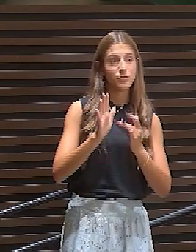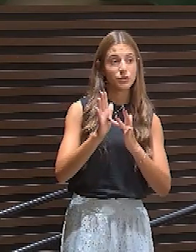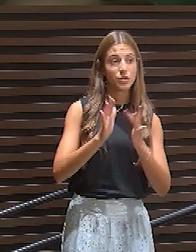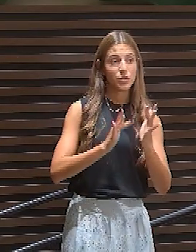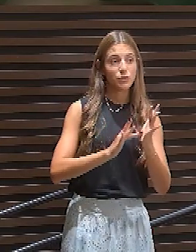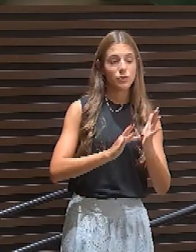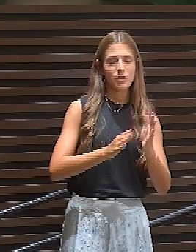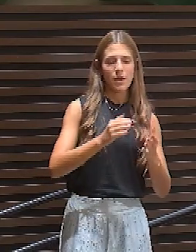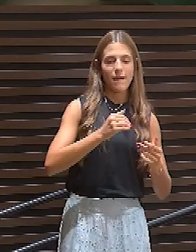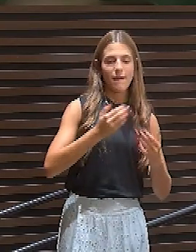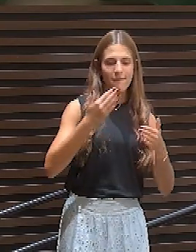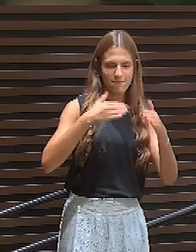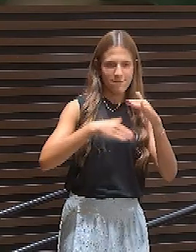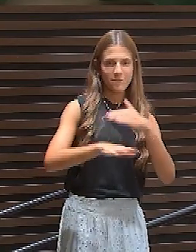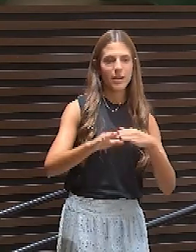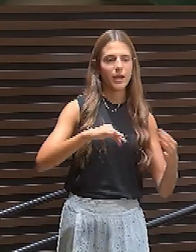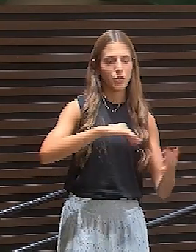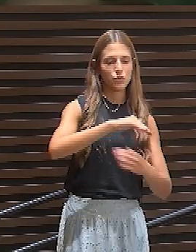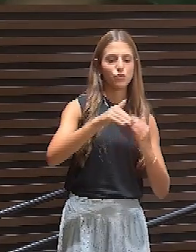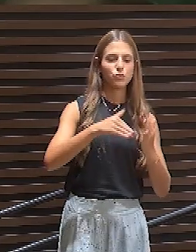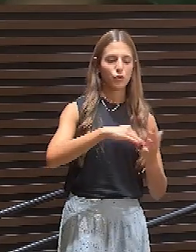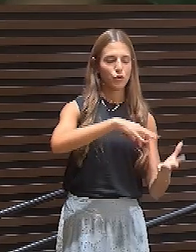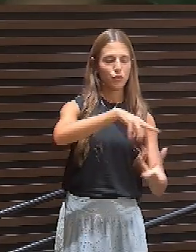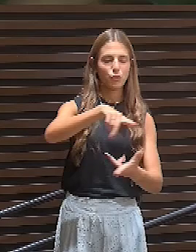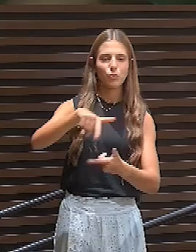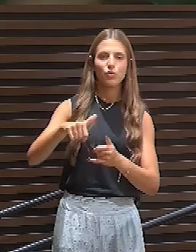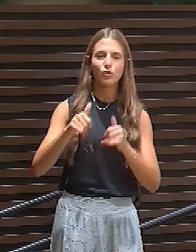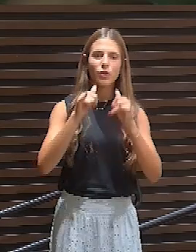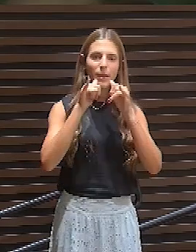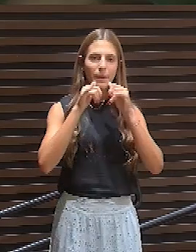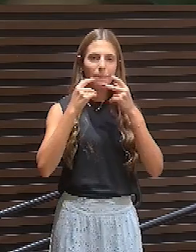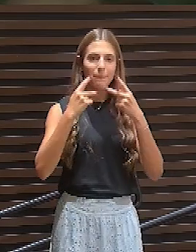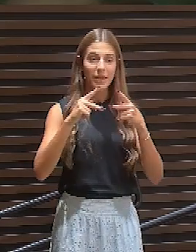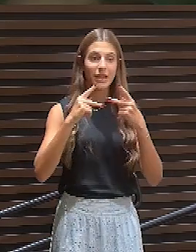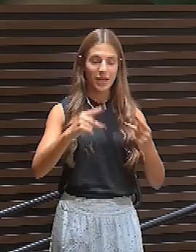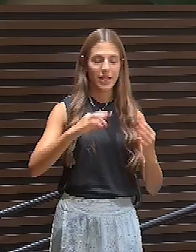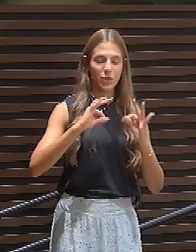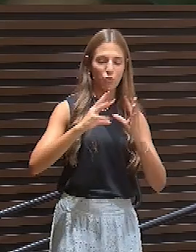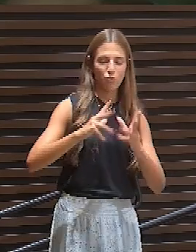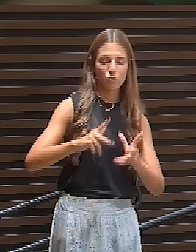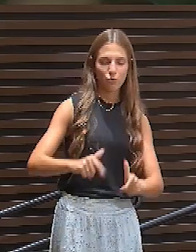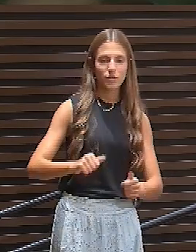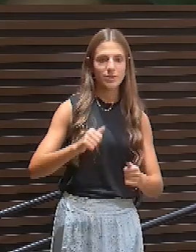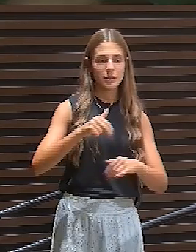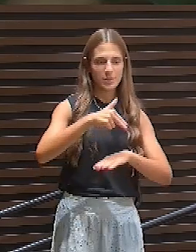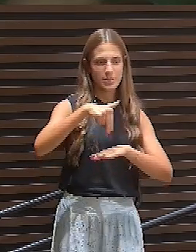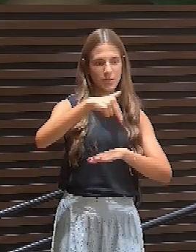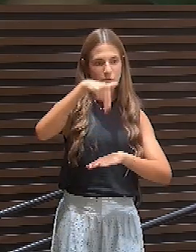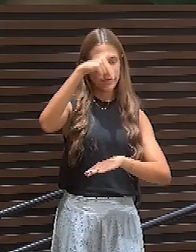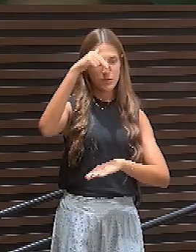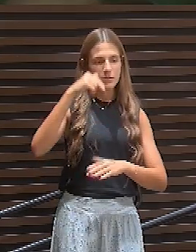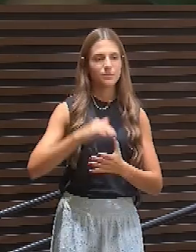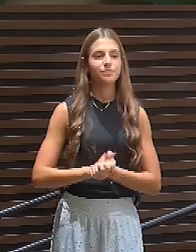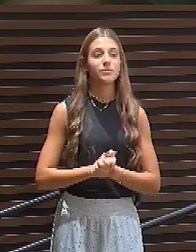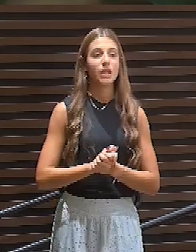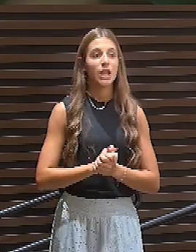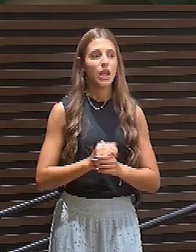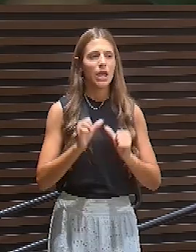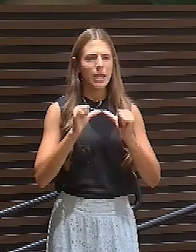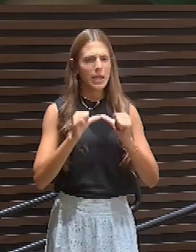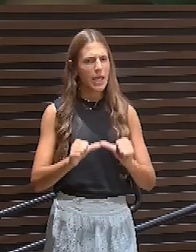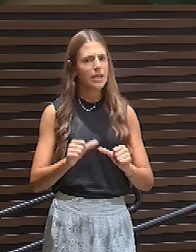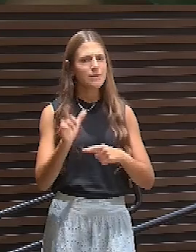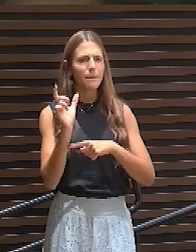todo o mundo, pregai a todas as nações. Aquilo tomou conta da vida